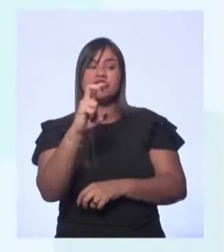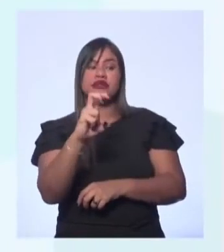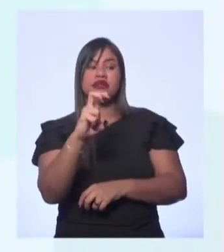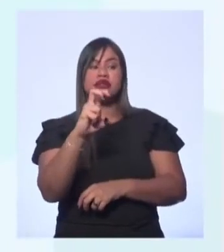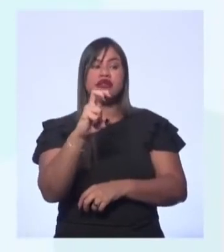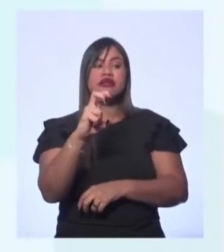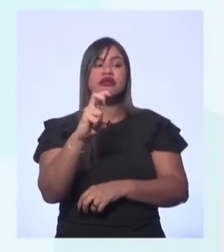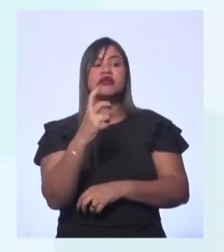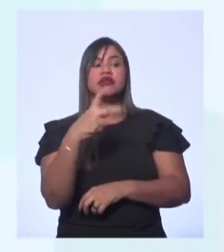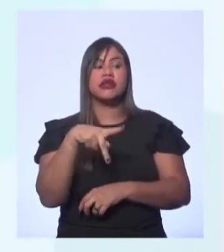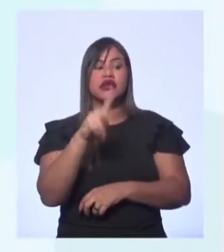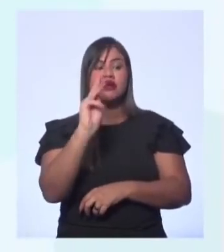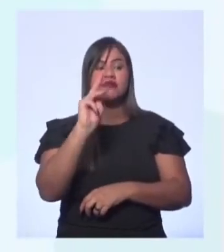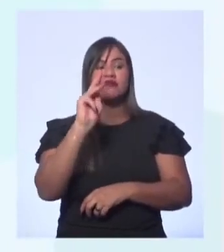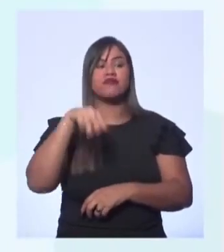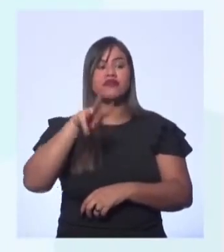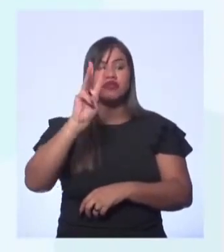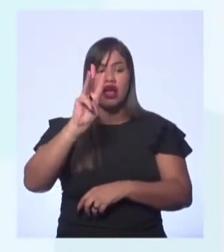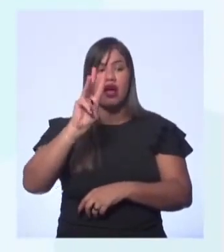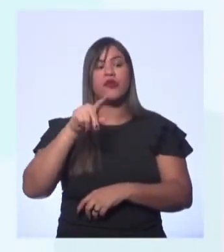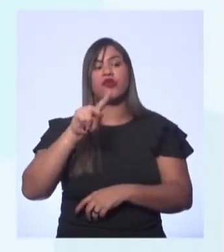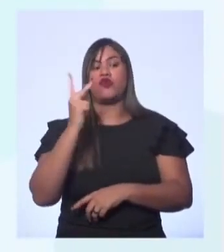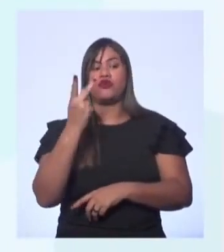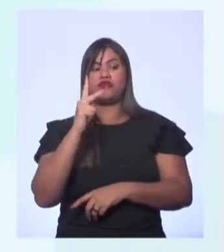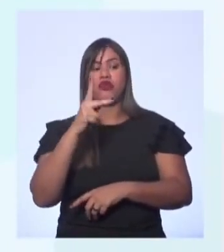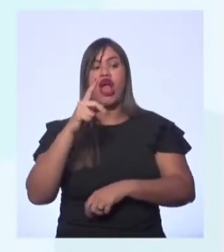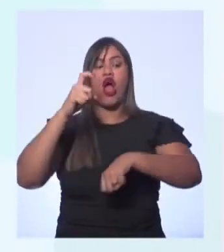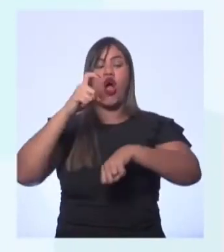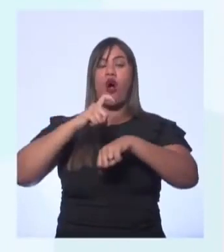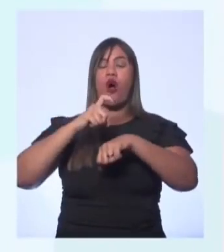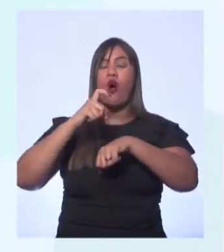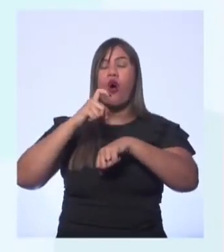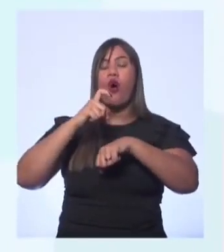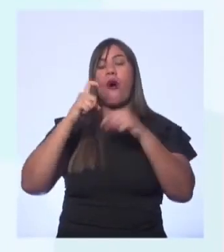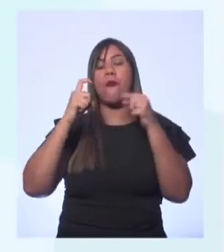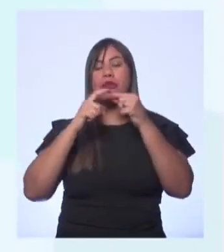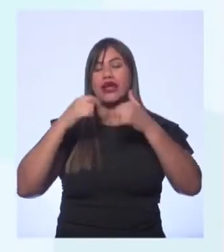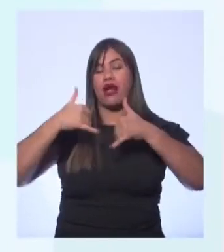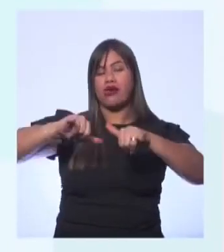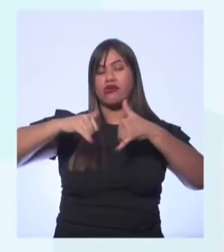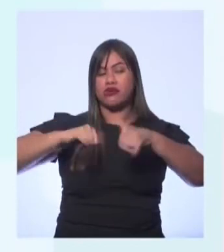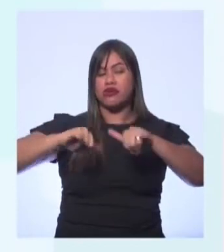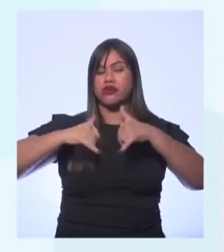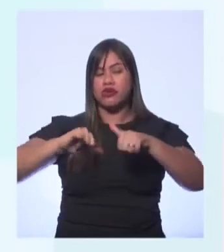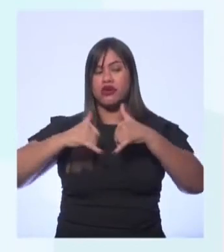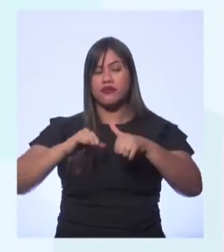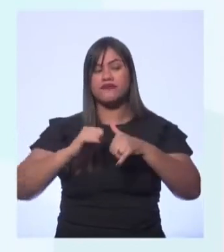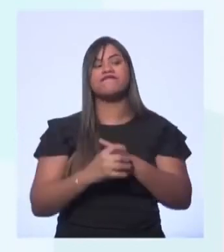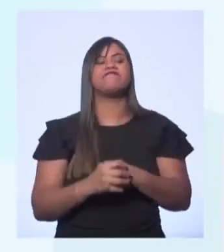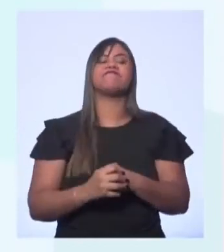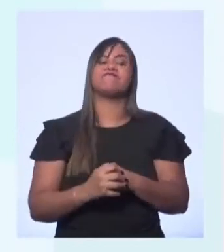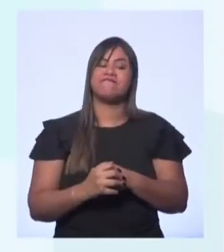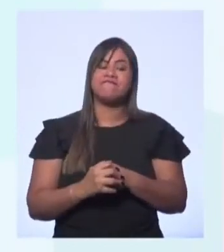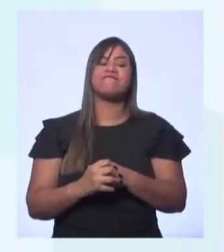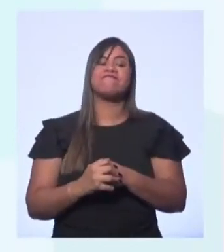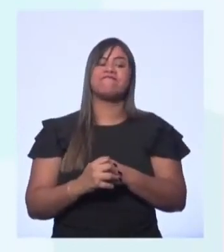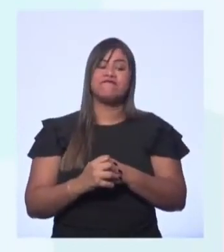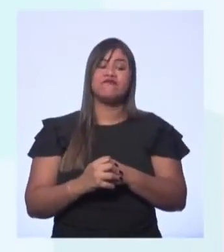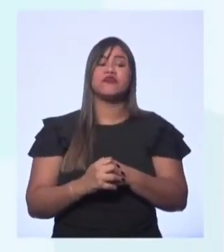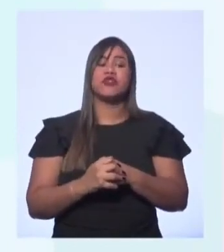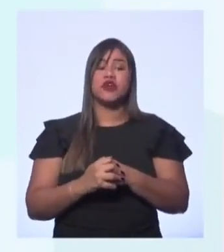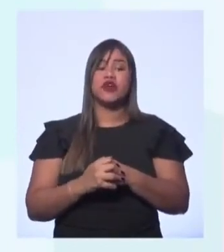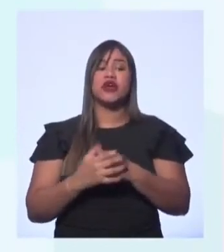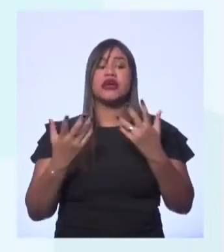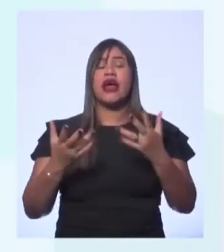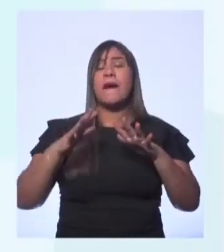de energia elétrica. Então, durante 30 dias, o consumo total foi de 315 kWh. Tá. O